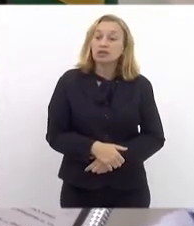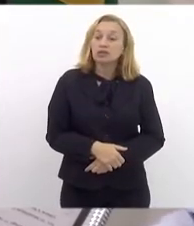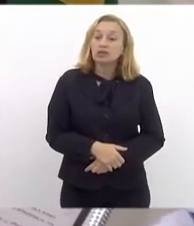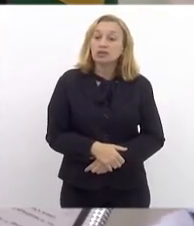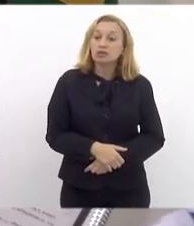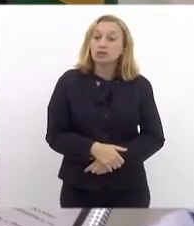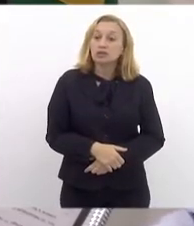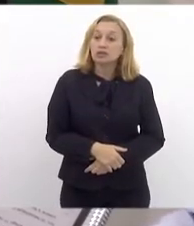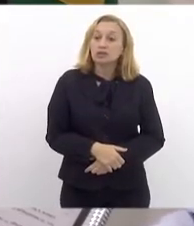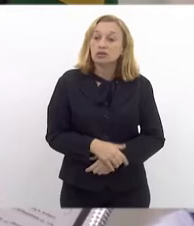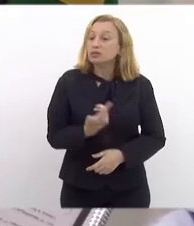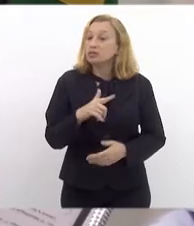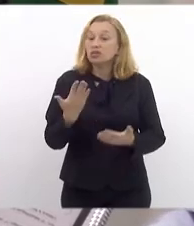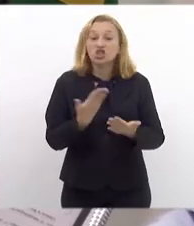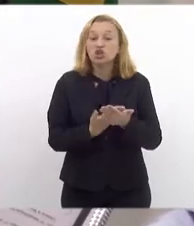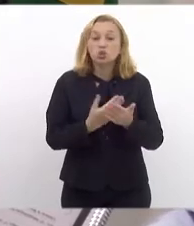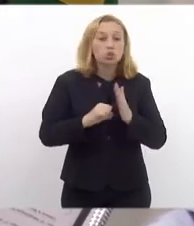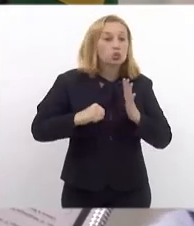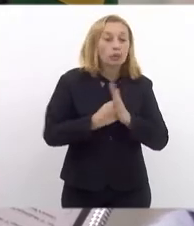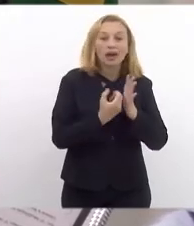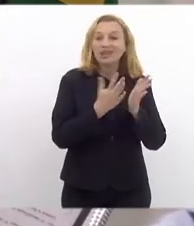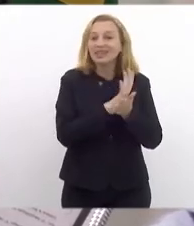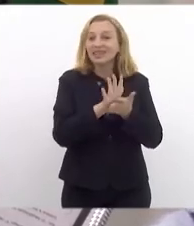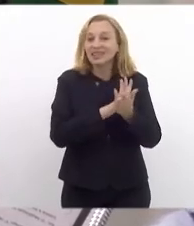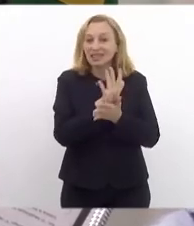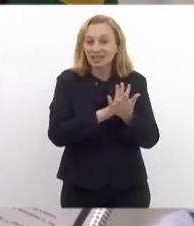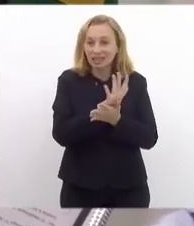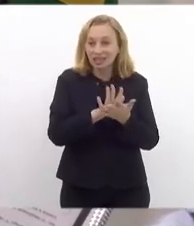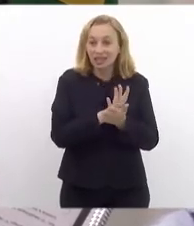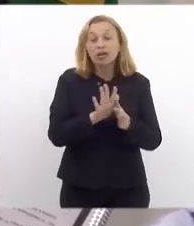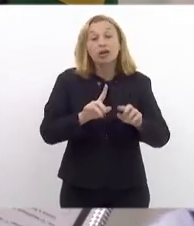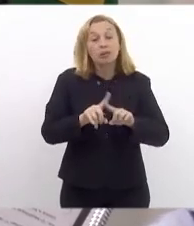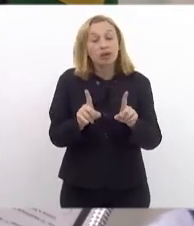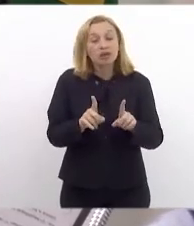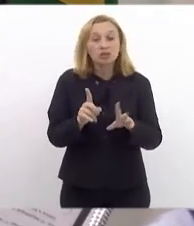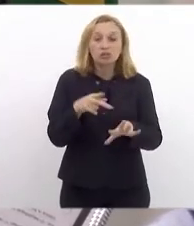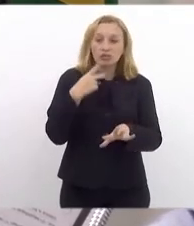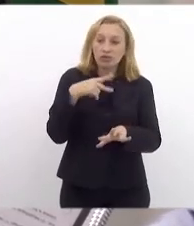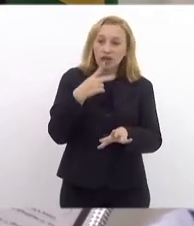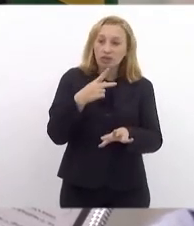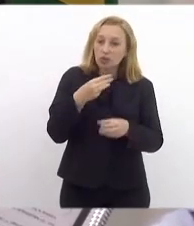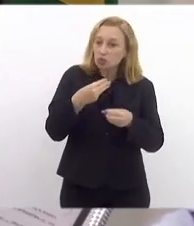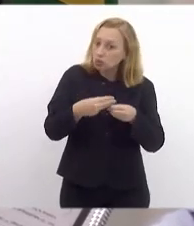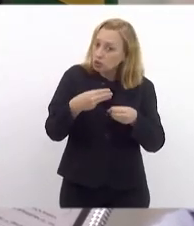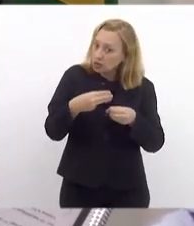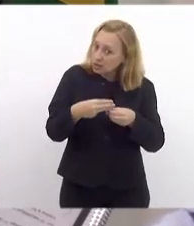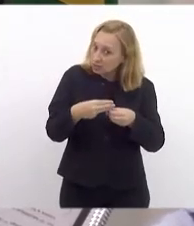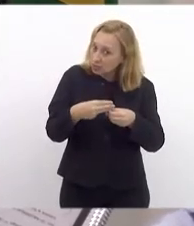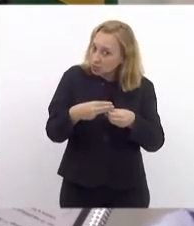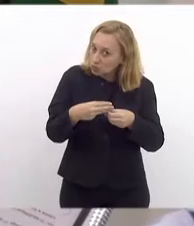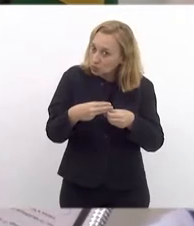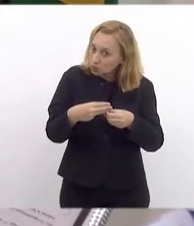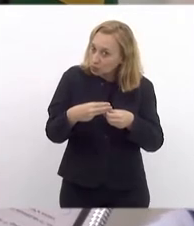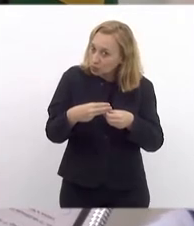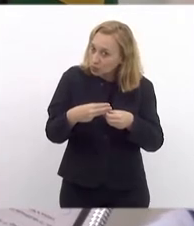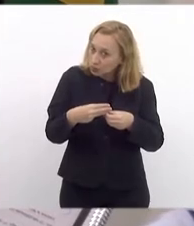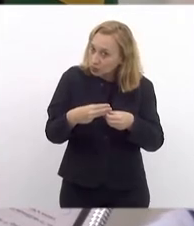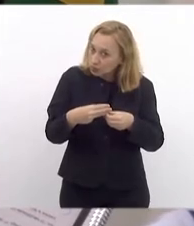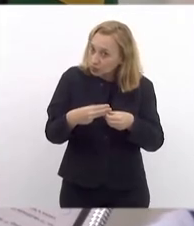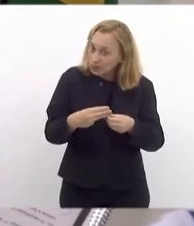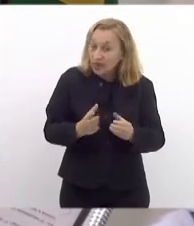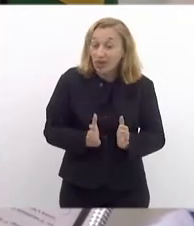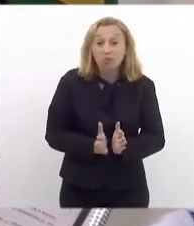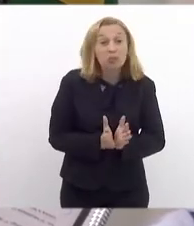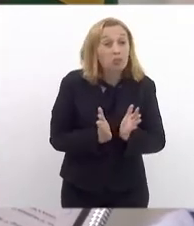e eu não tenho nenhum estudo de impacto e agora quando a gente fala de um município que tá em